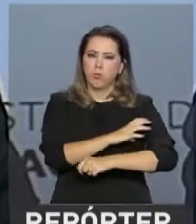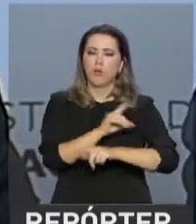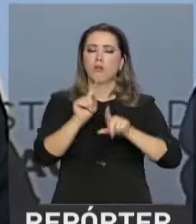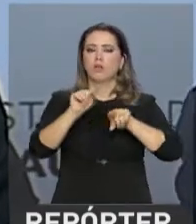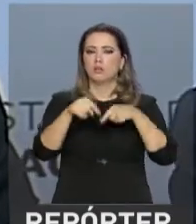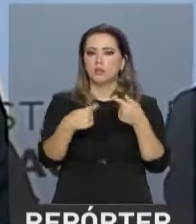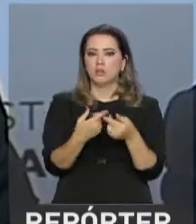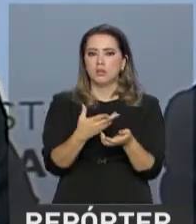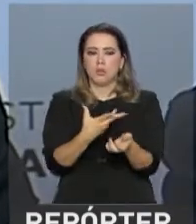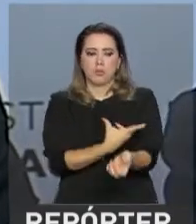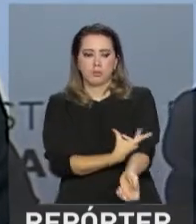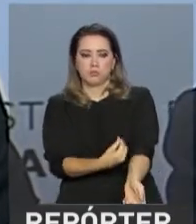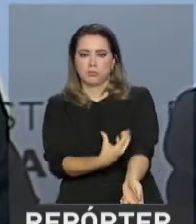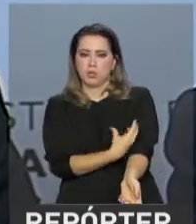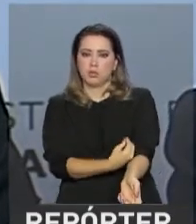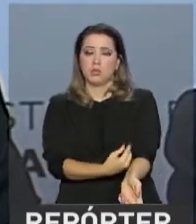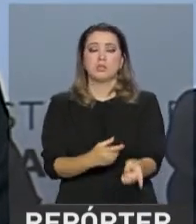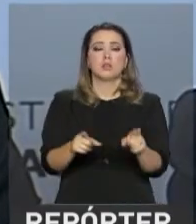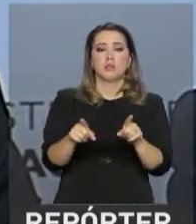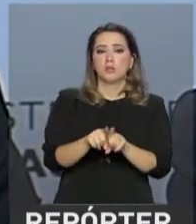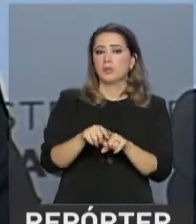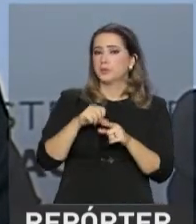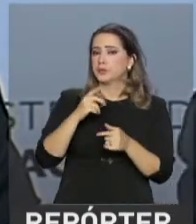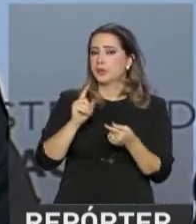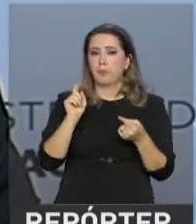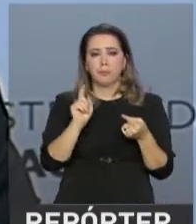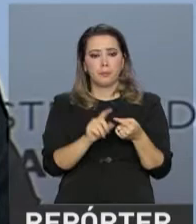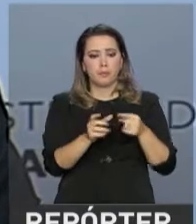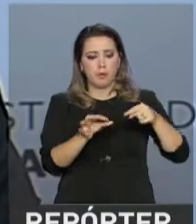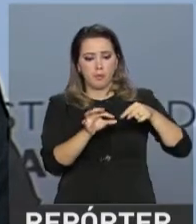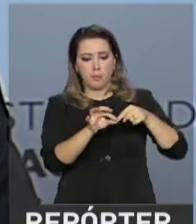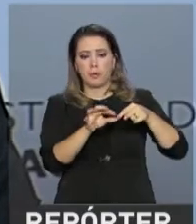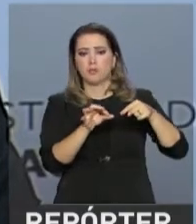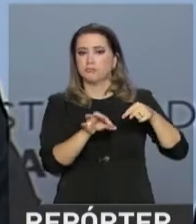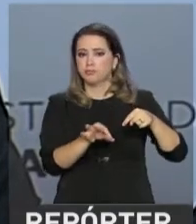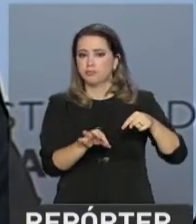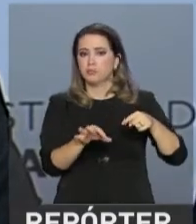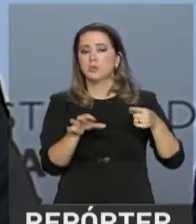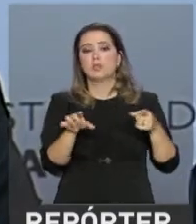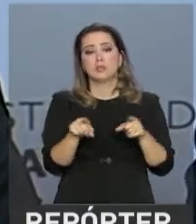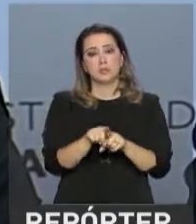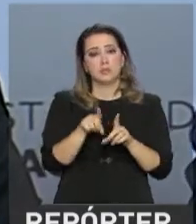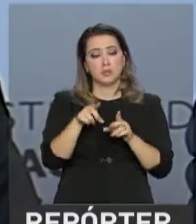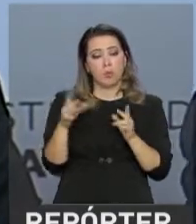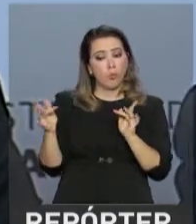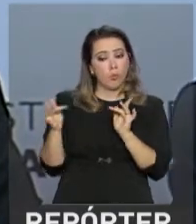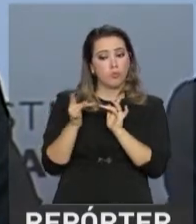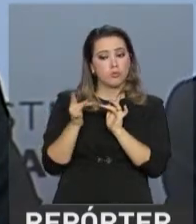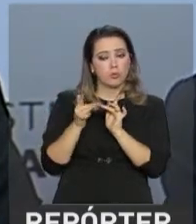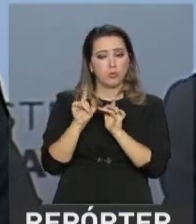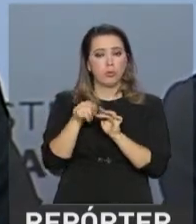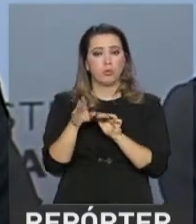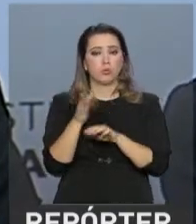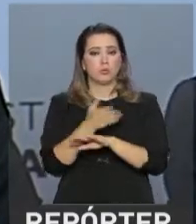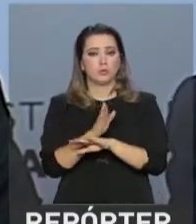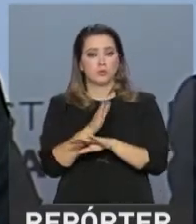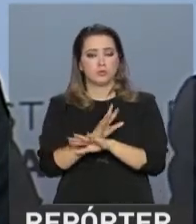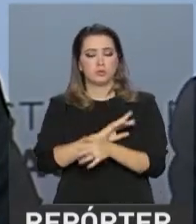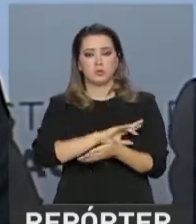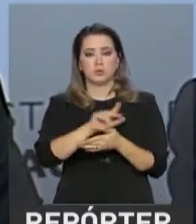procedimento que seja é compatível com a sua formação muitos técnicos